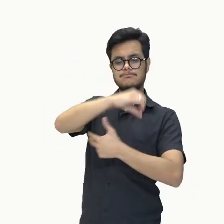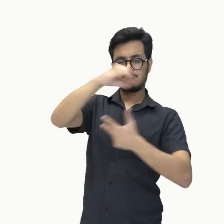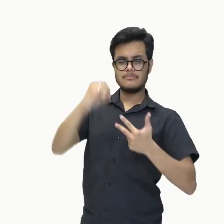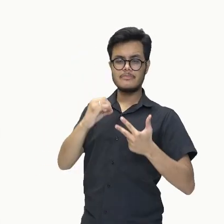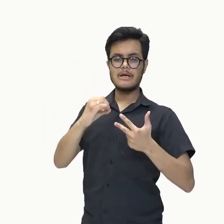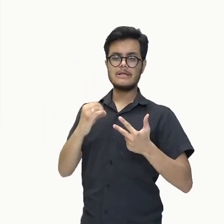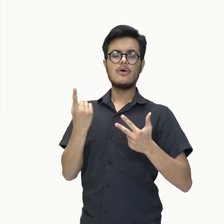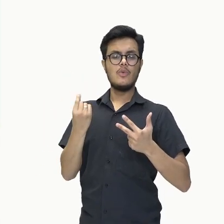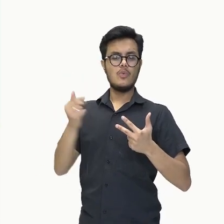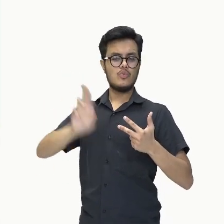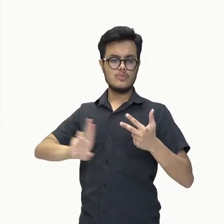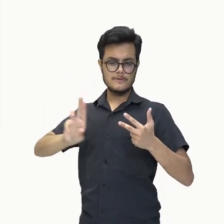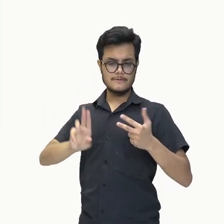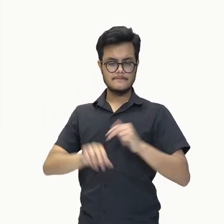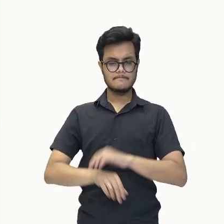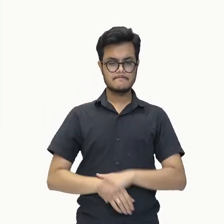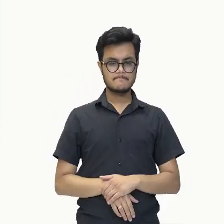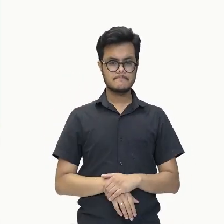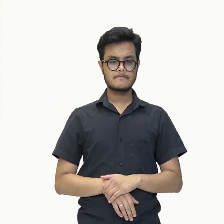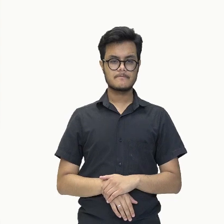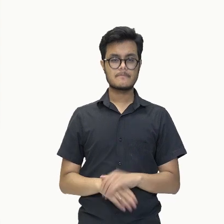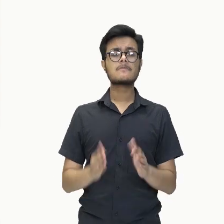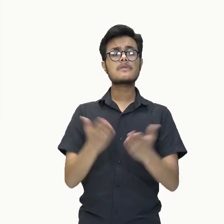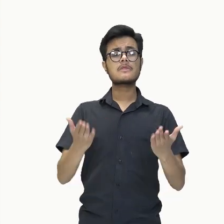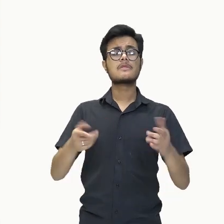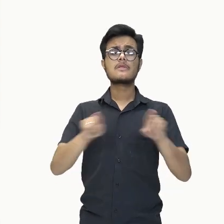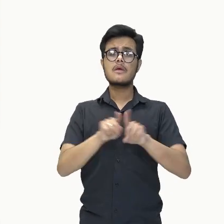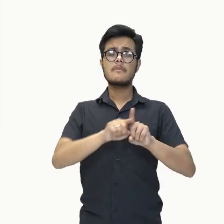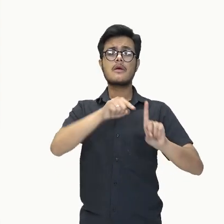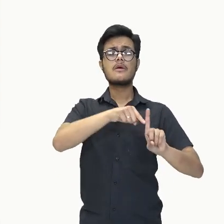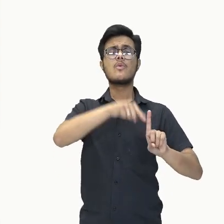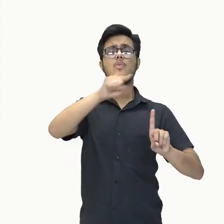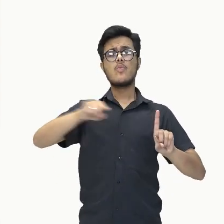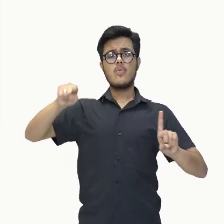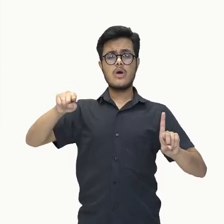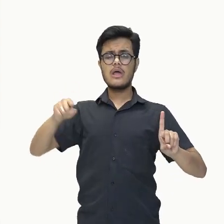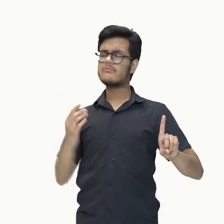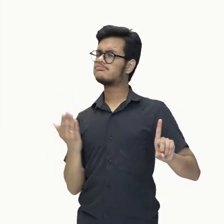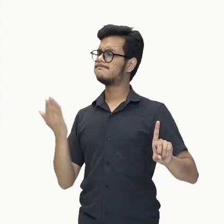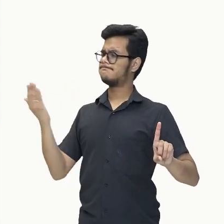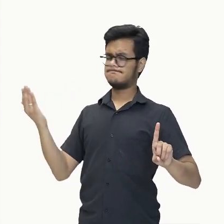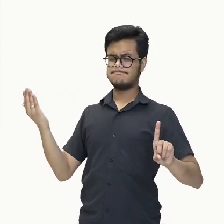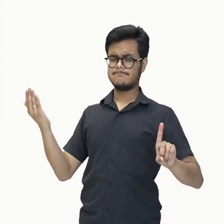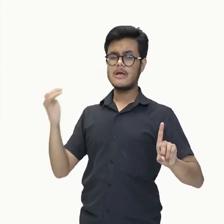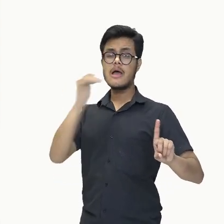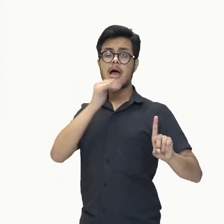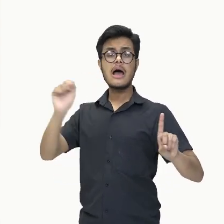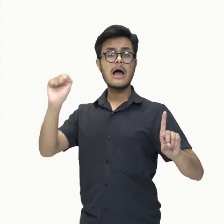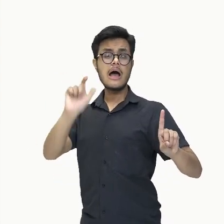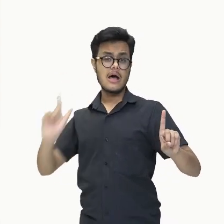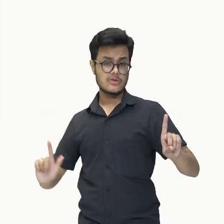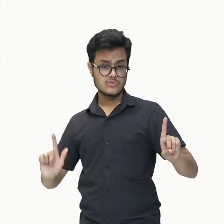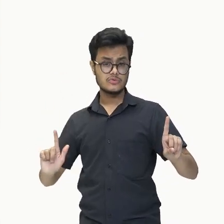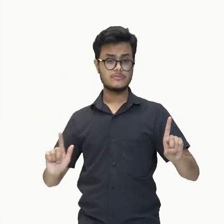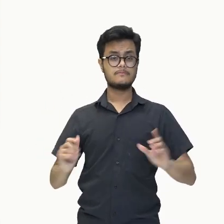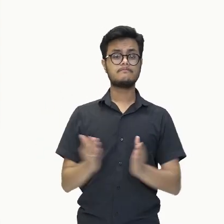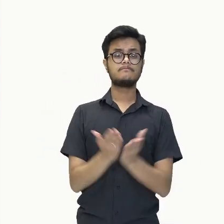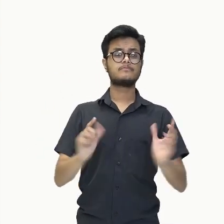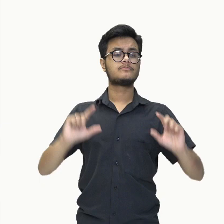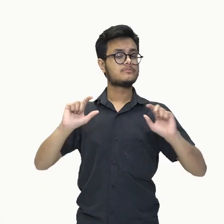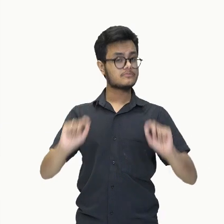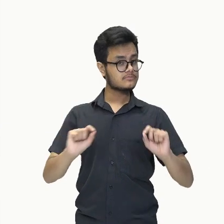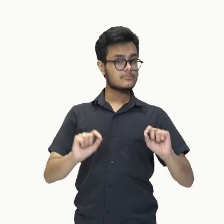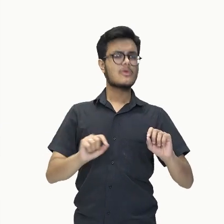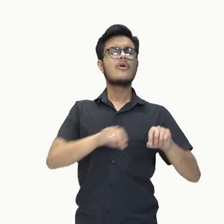Matemática Financeira. Aí temos o gráfico, nas colunas em azul, mostra aí